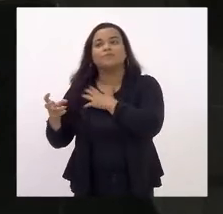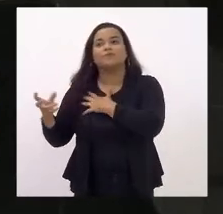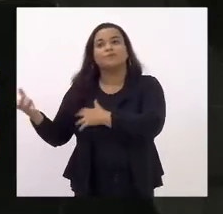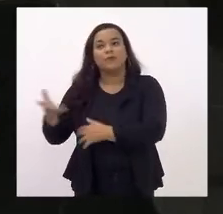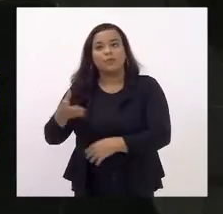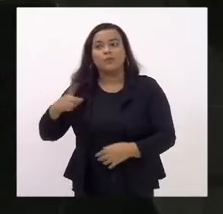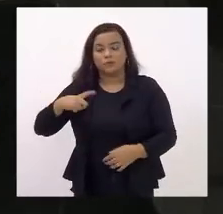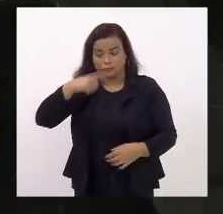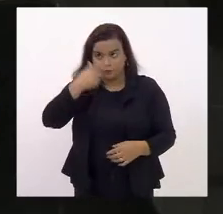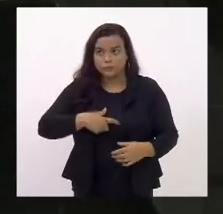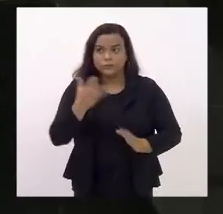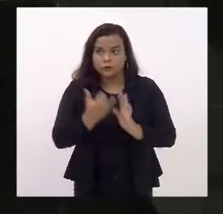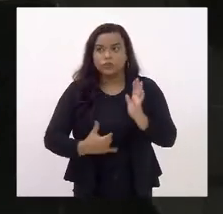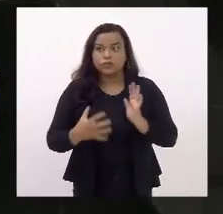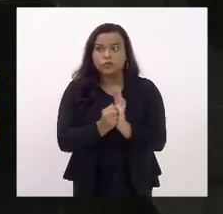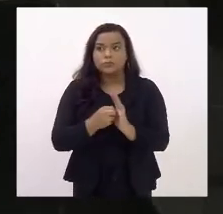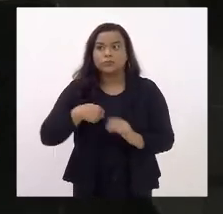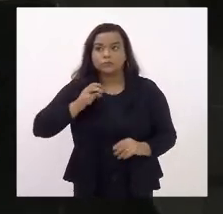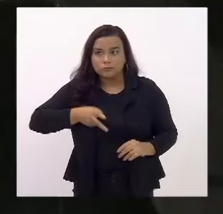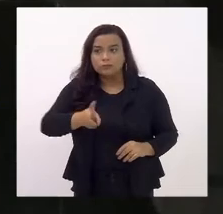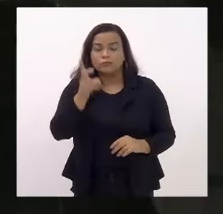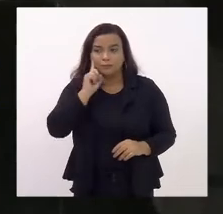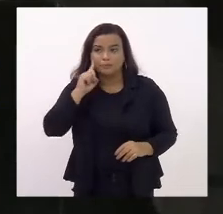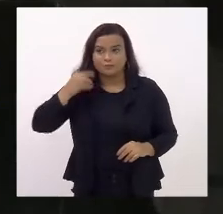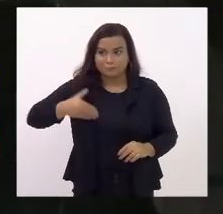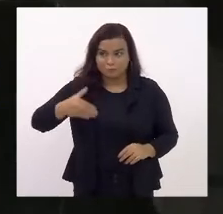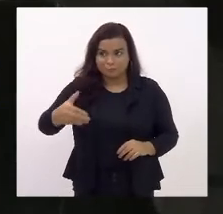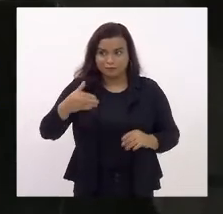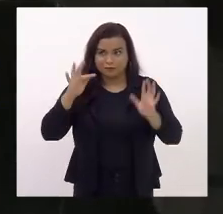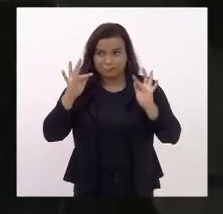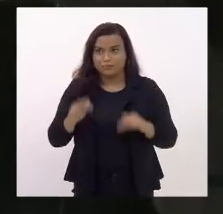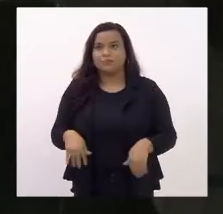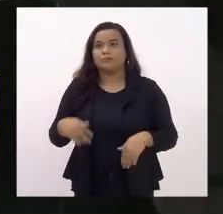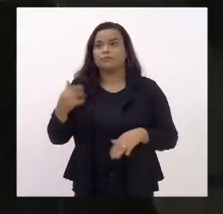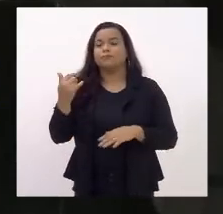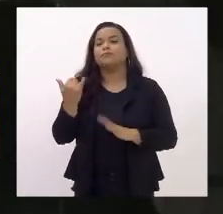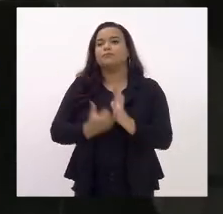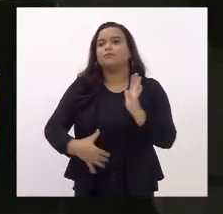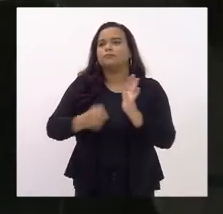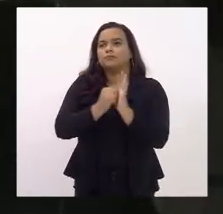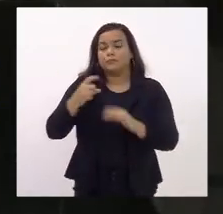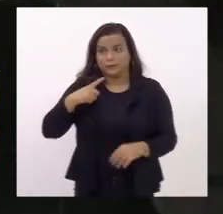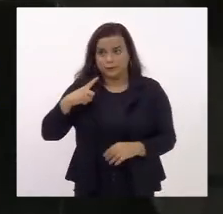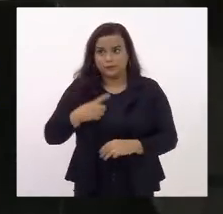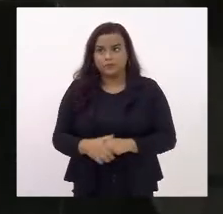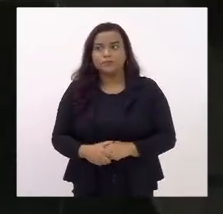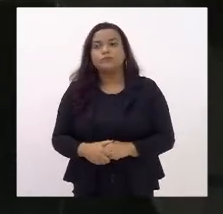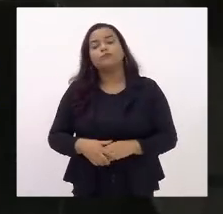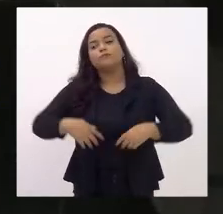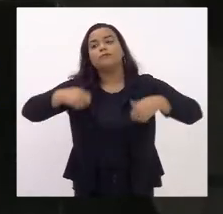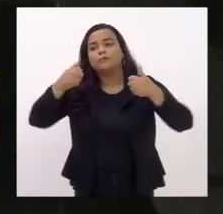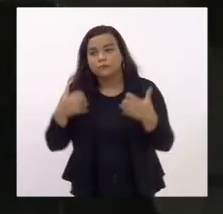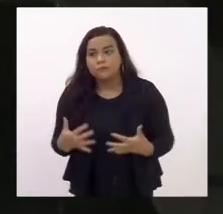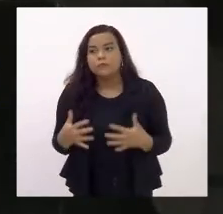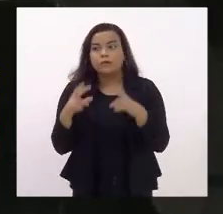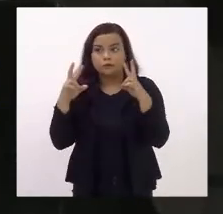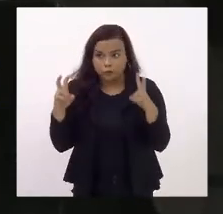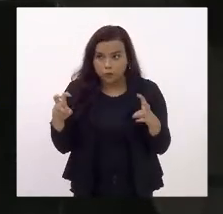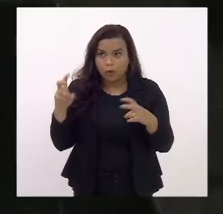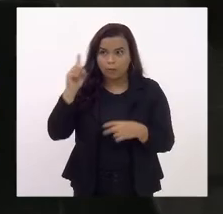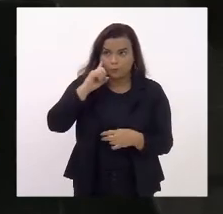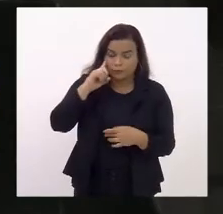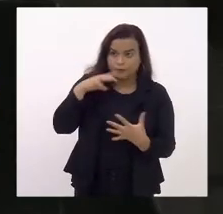orador inscrito, como faço diariamente, no expediente final. E ao me referir ao Dia Mundial da